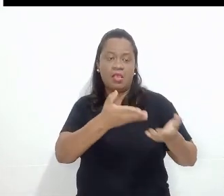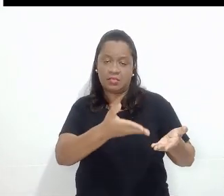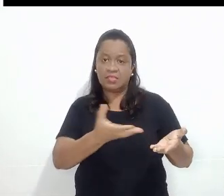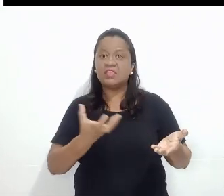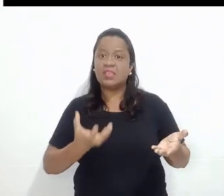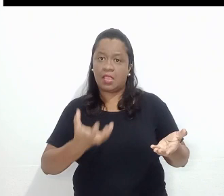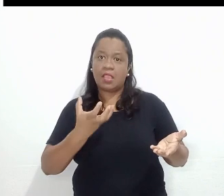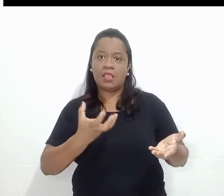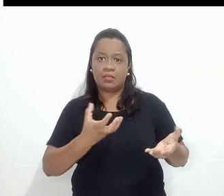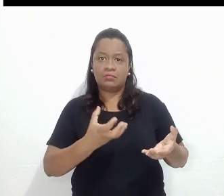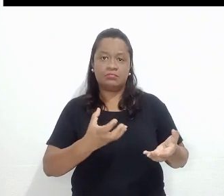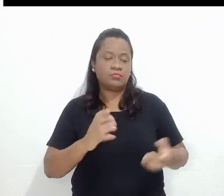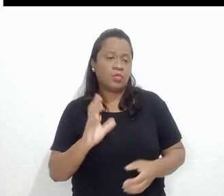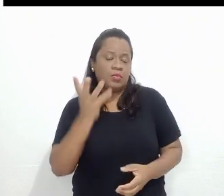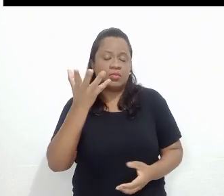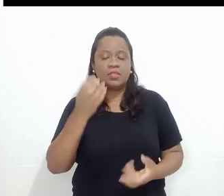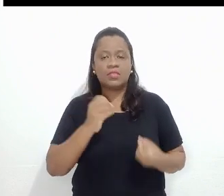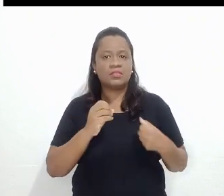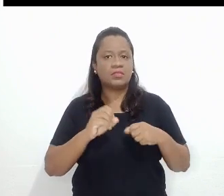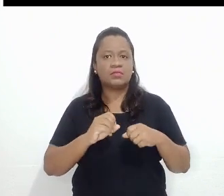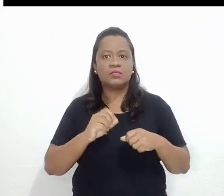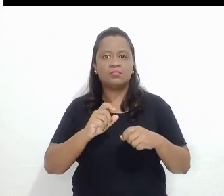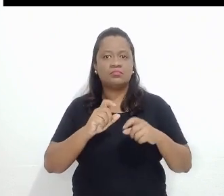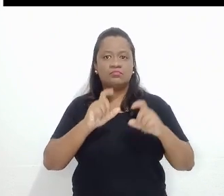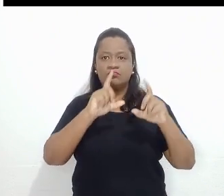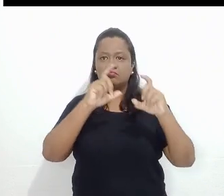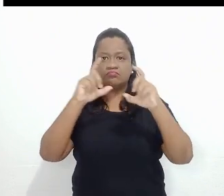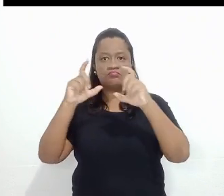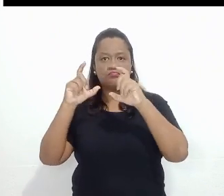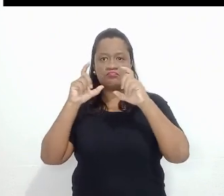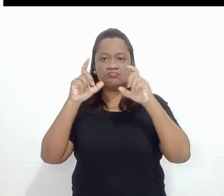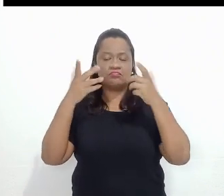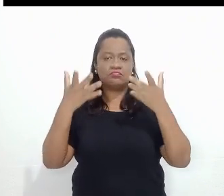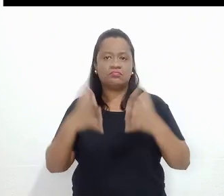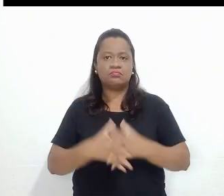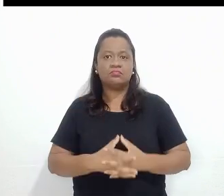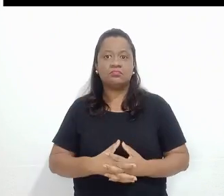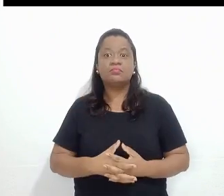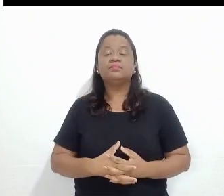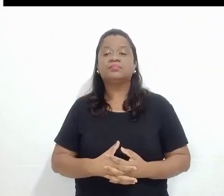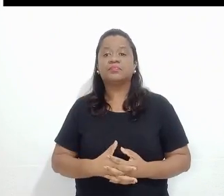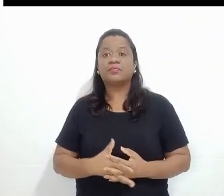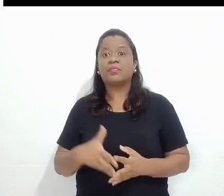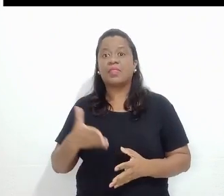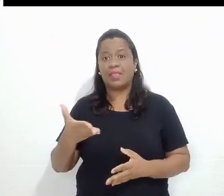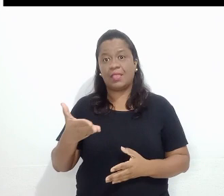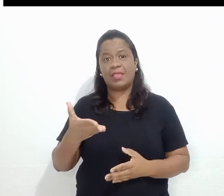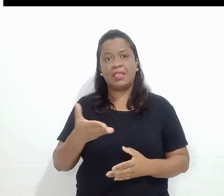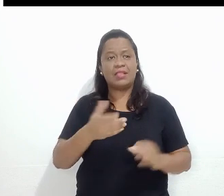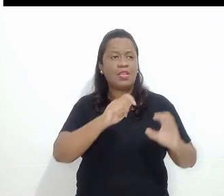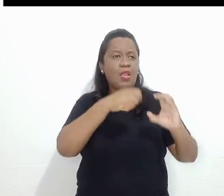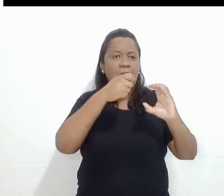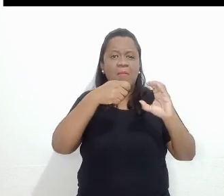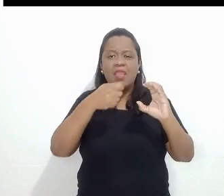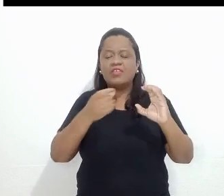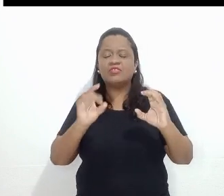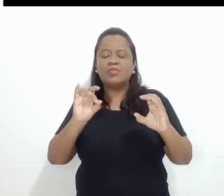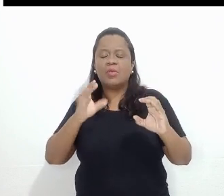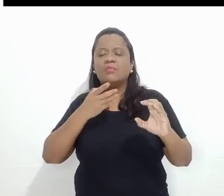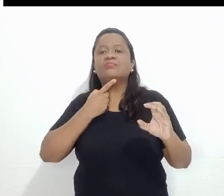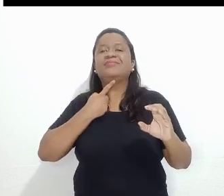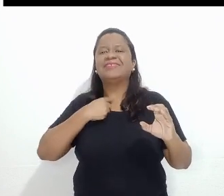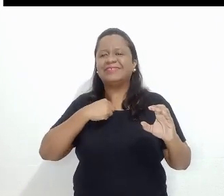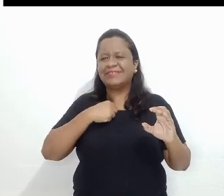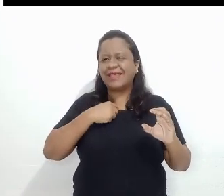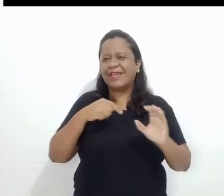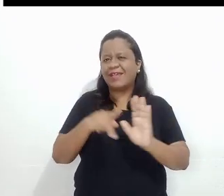todo o resto está trabalhando a favor daquilo. Né? Ele opera mesmo por uma coisa mais de vontade